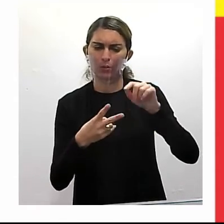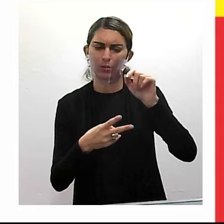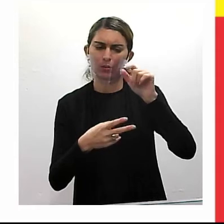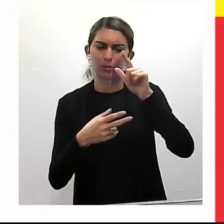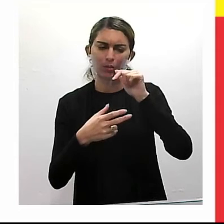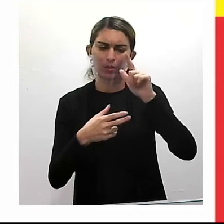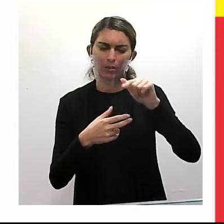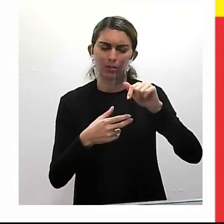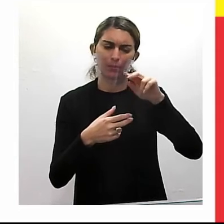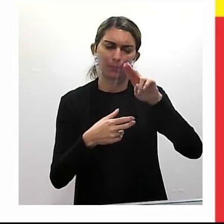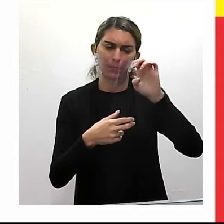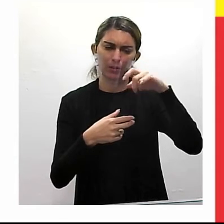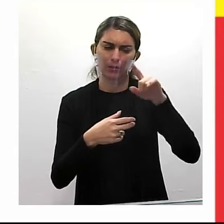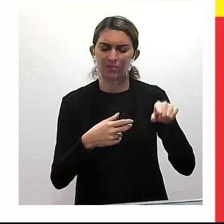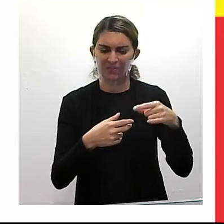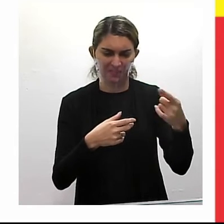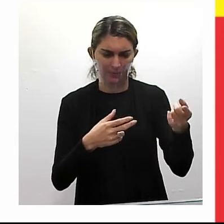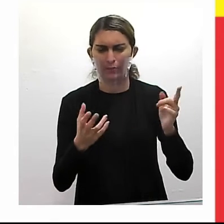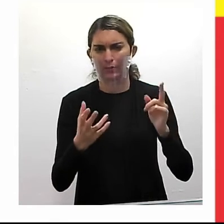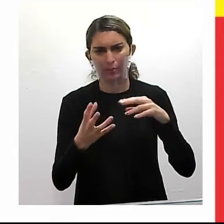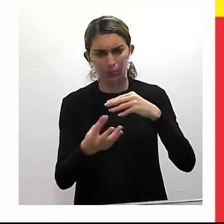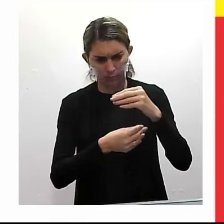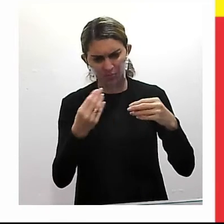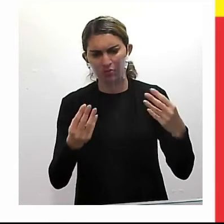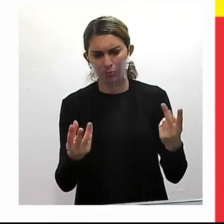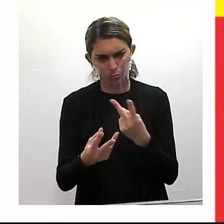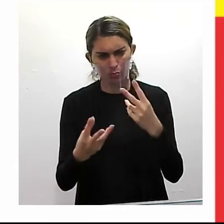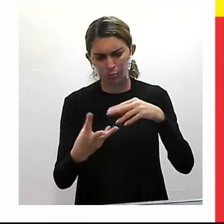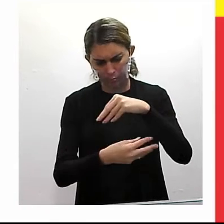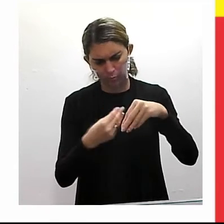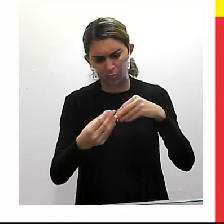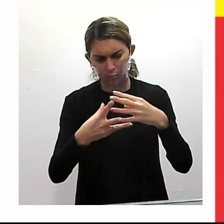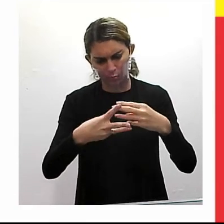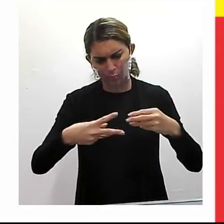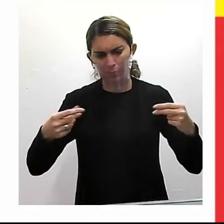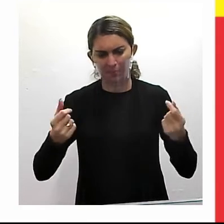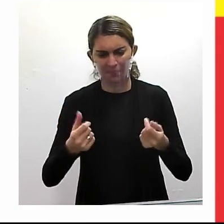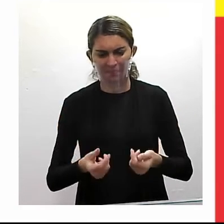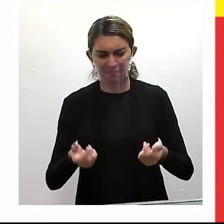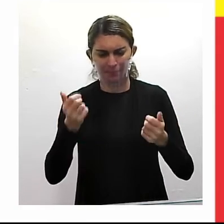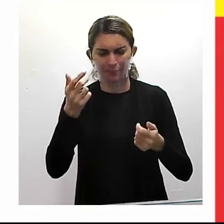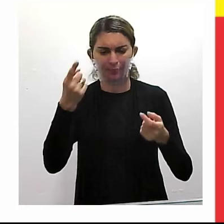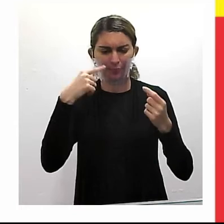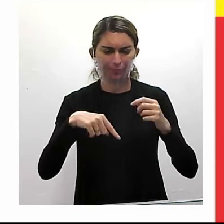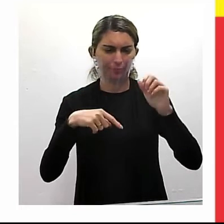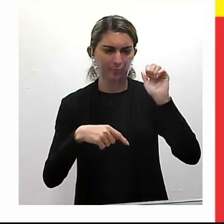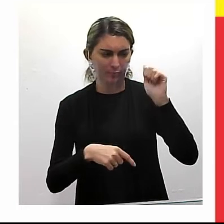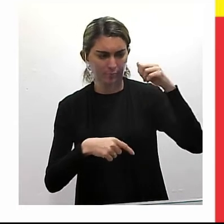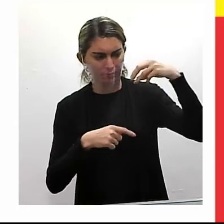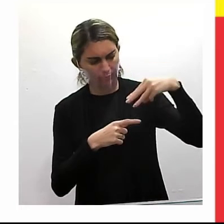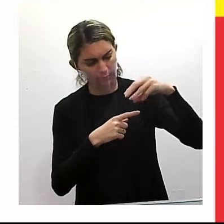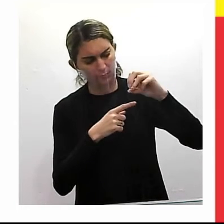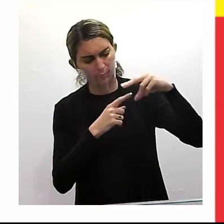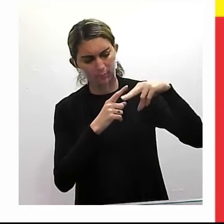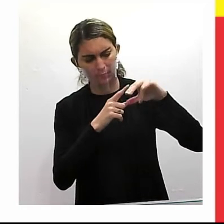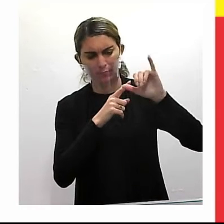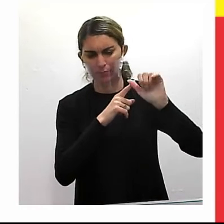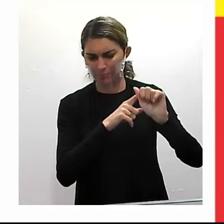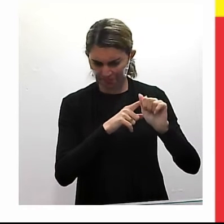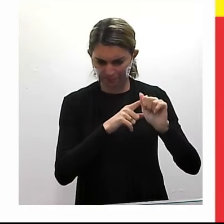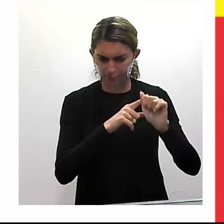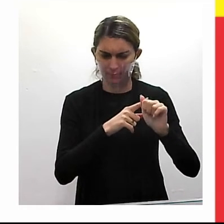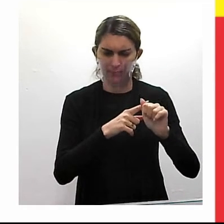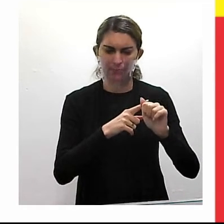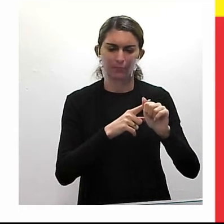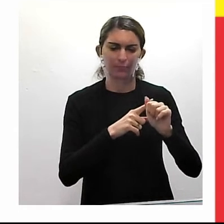líquido apolar, eles dissolvem um no outro. Não é assim? A amônia, ó, vê que já mudou a pegada, ó, já saiu de hidrocarboneto,